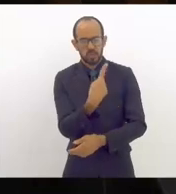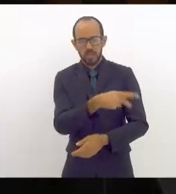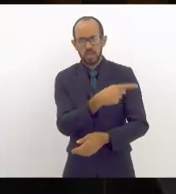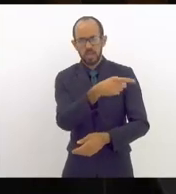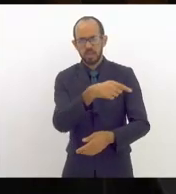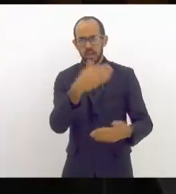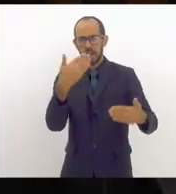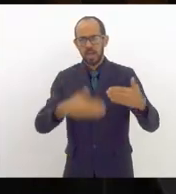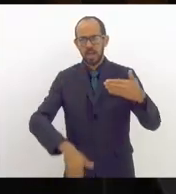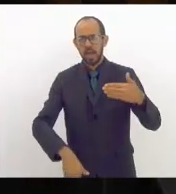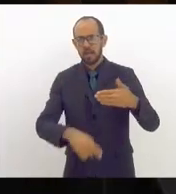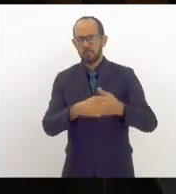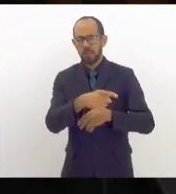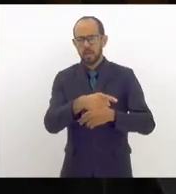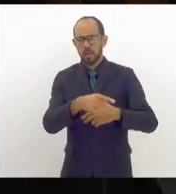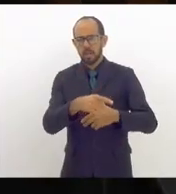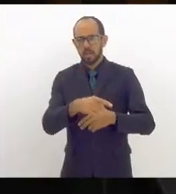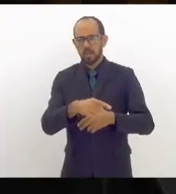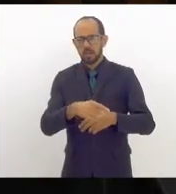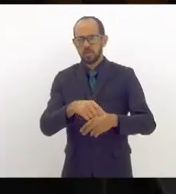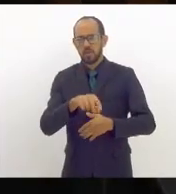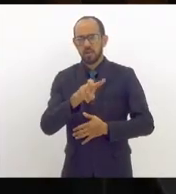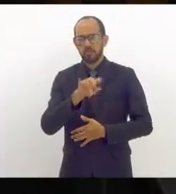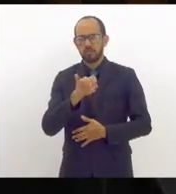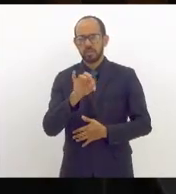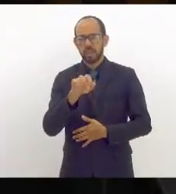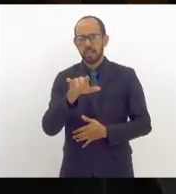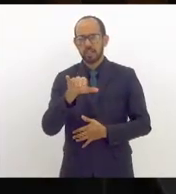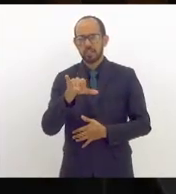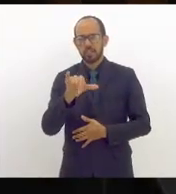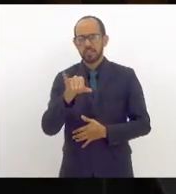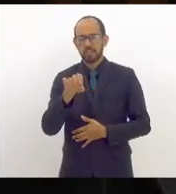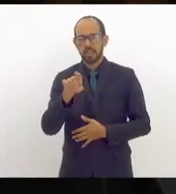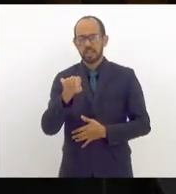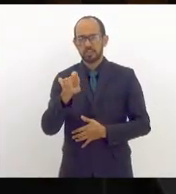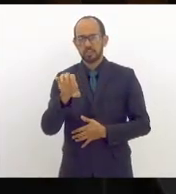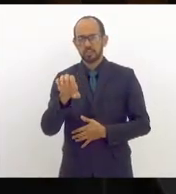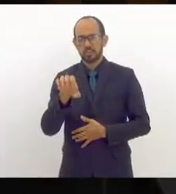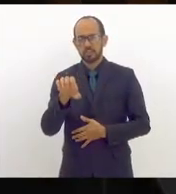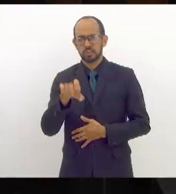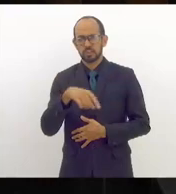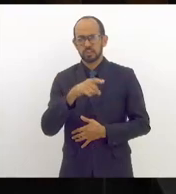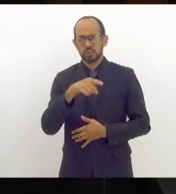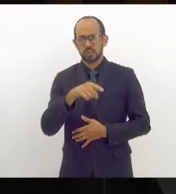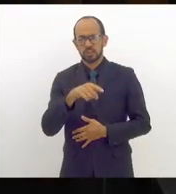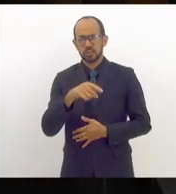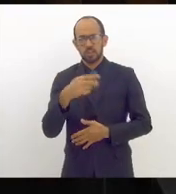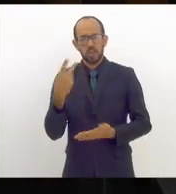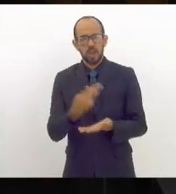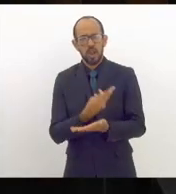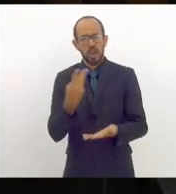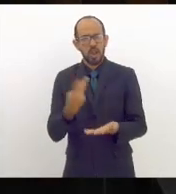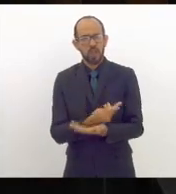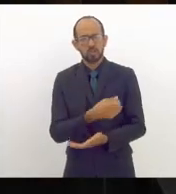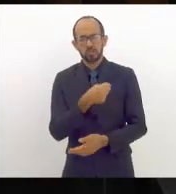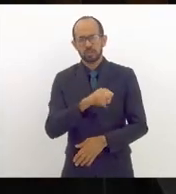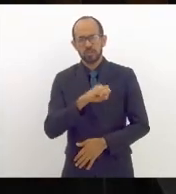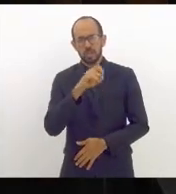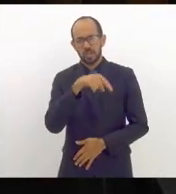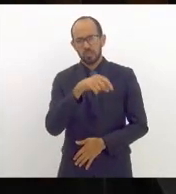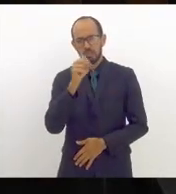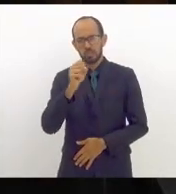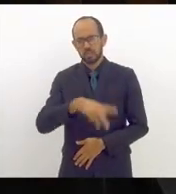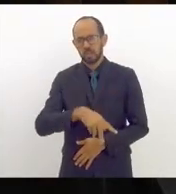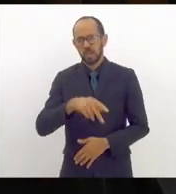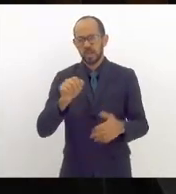com a vitaliciedade Porque na minha opinião uma imoralidade um juiz ou um promotor cometendo em crime seria aposentados Essa é a minha